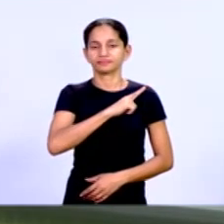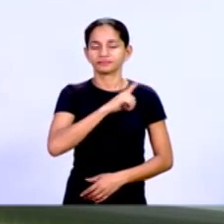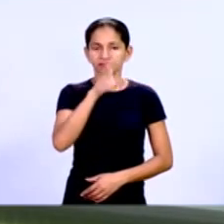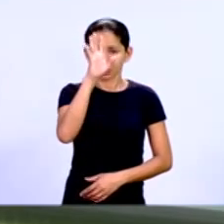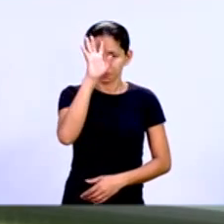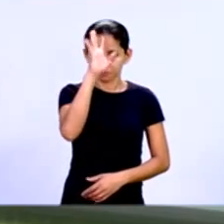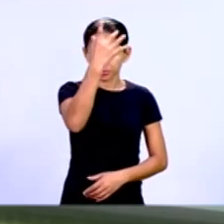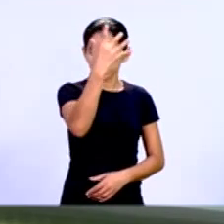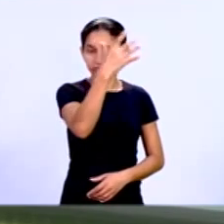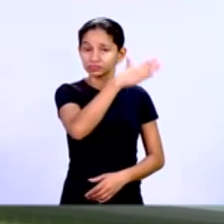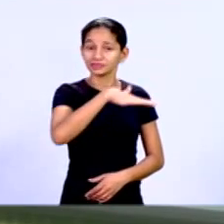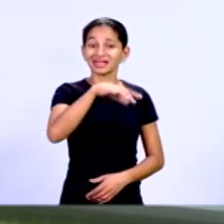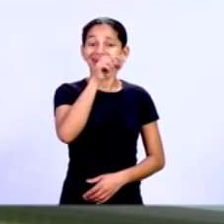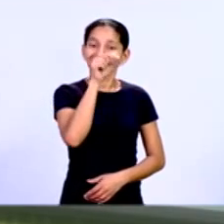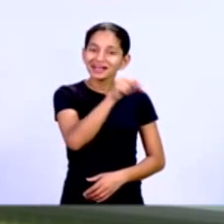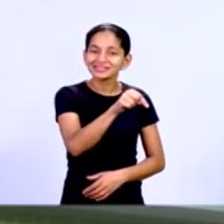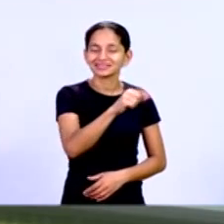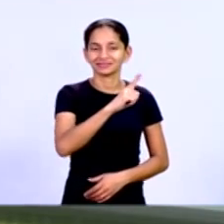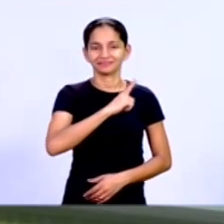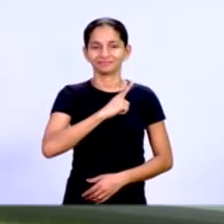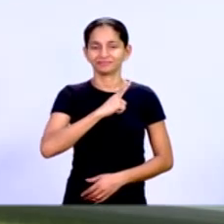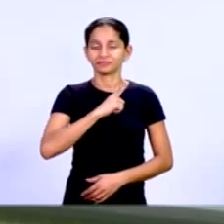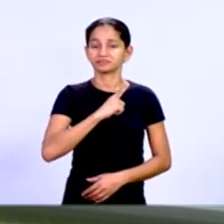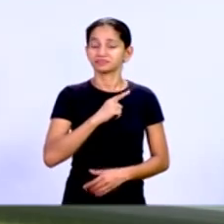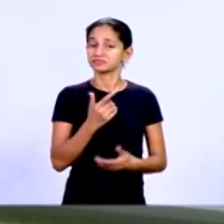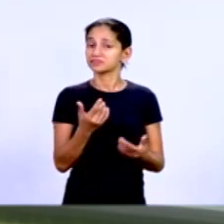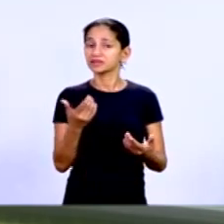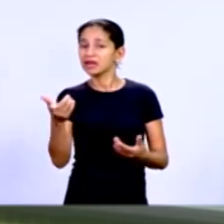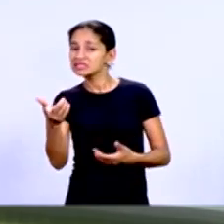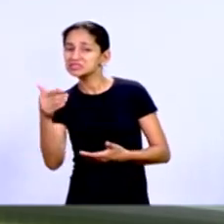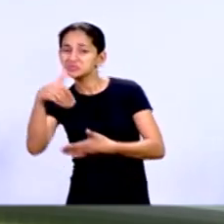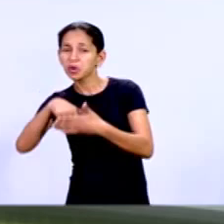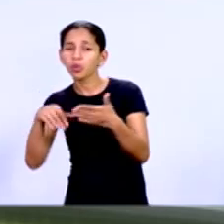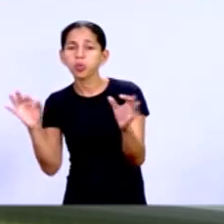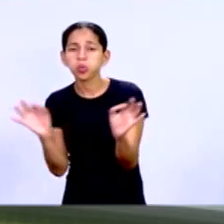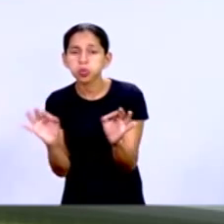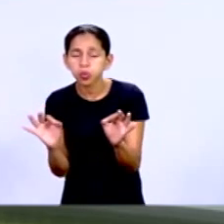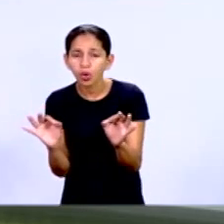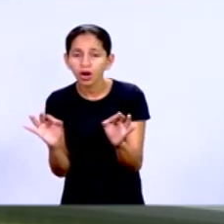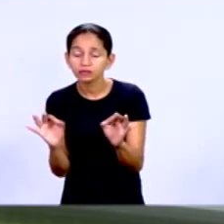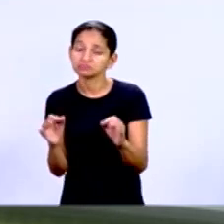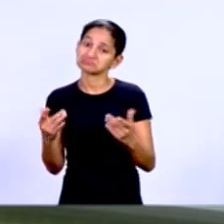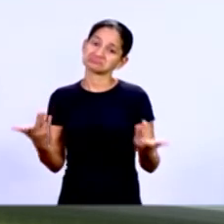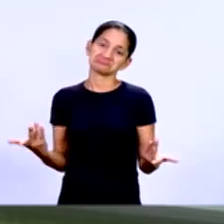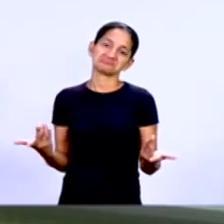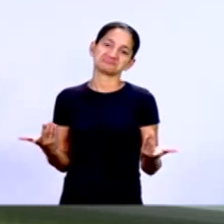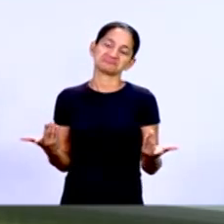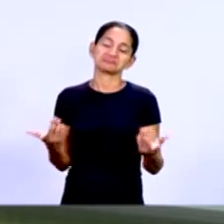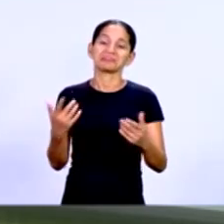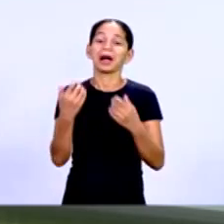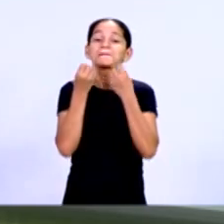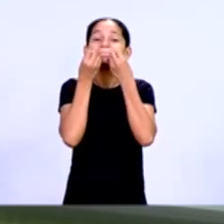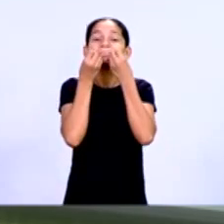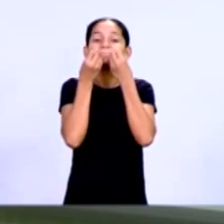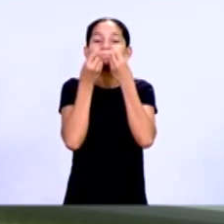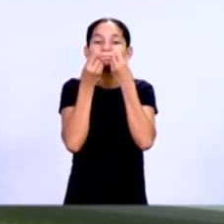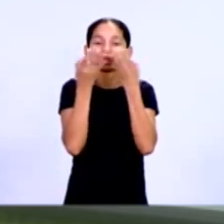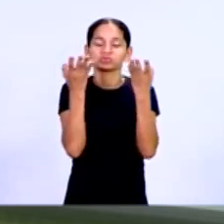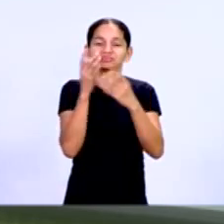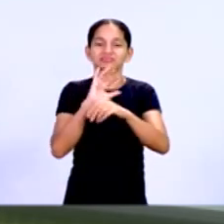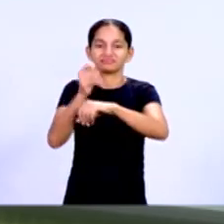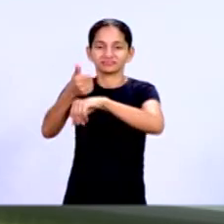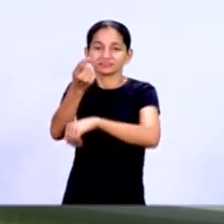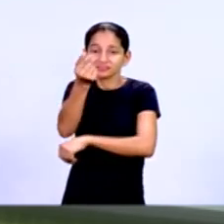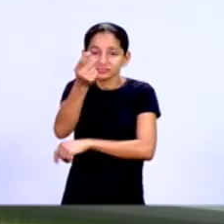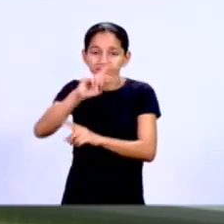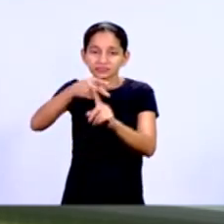quem tem as preferenciais não vota em nada, mas em compensação recebe os dividendos primeiro e com um valor